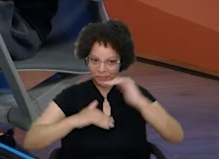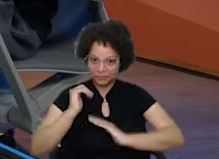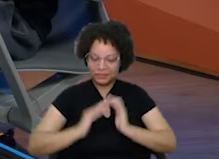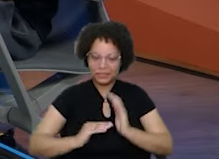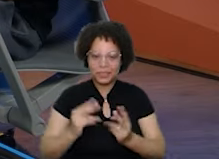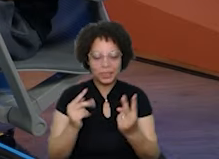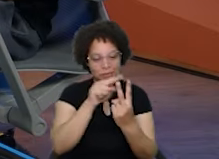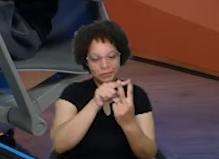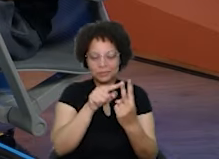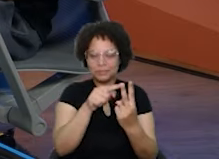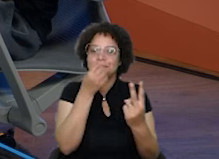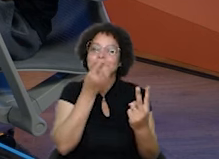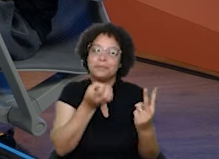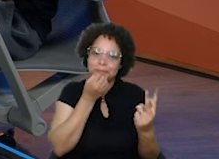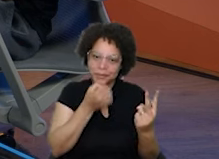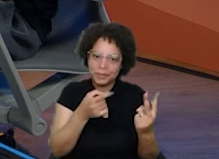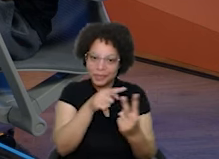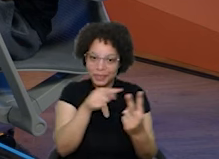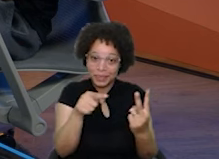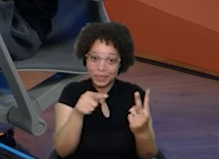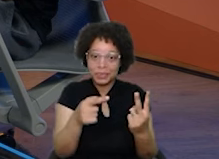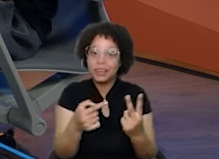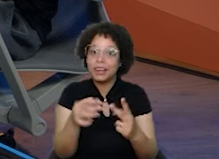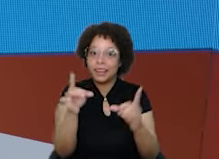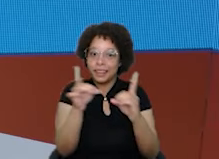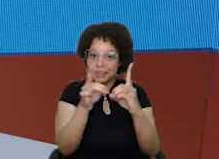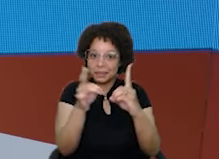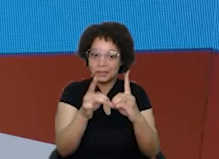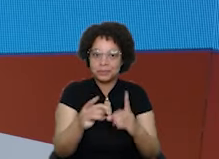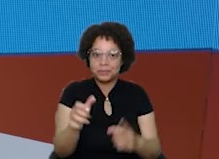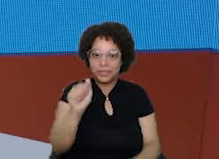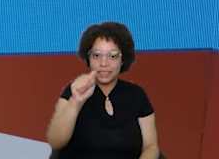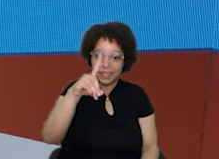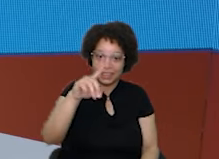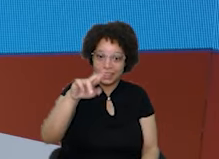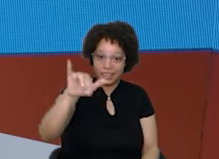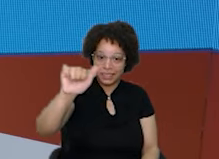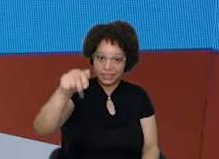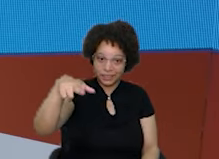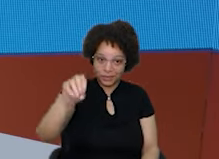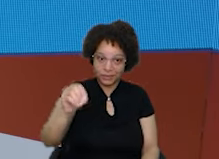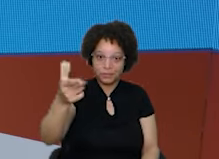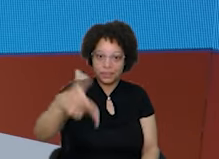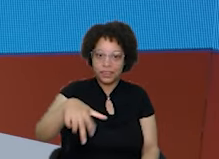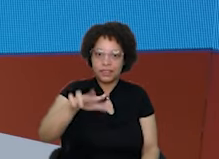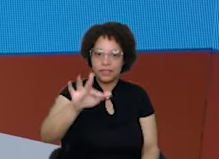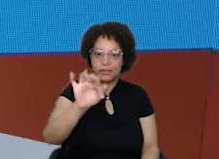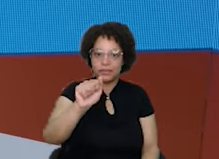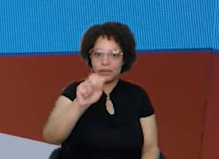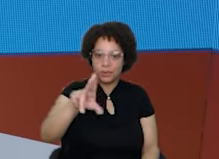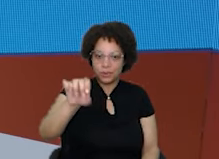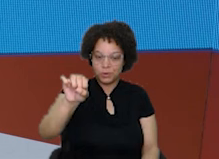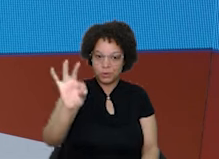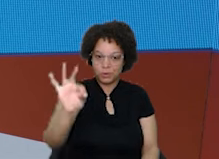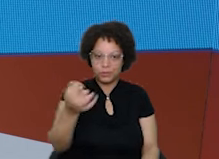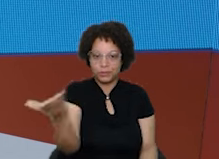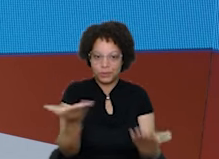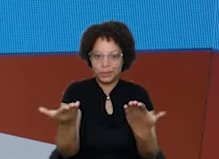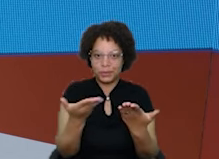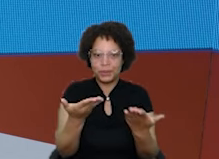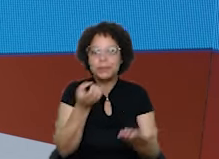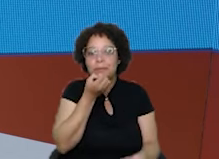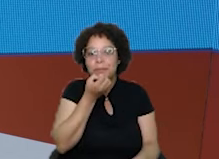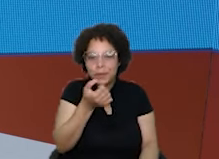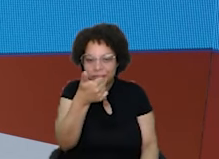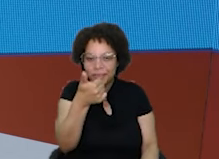da área de atendimento o Adriano e o Fausto e eu vou pedir para eles se apresentarem tudo bem Adriano